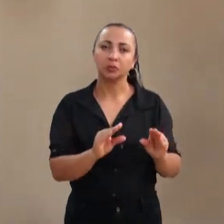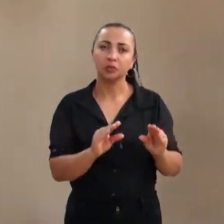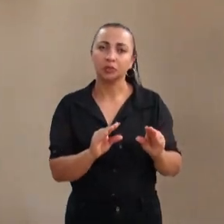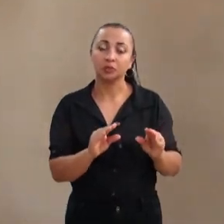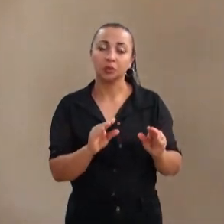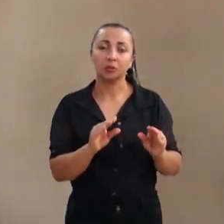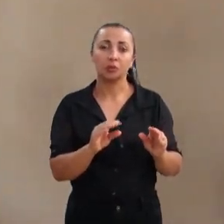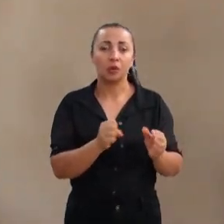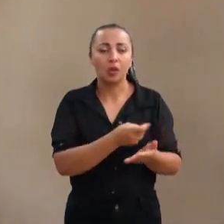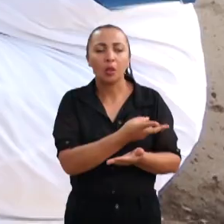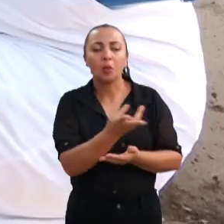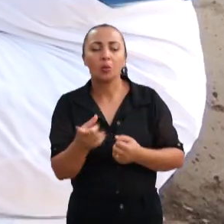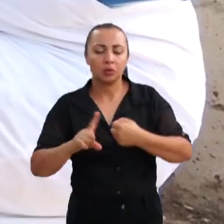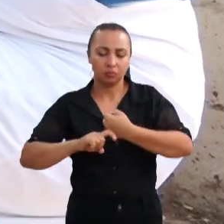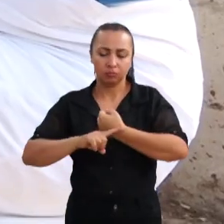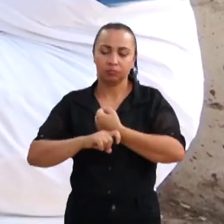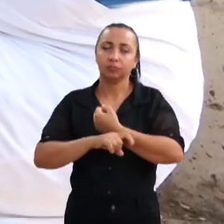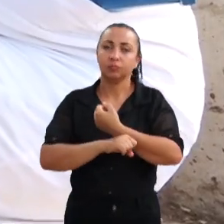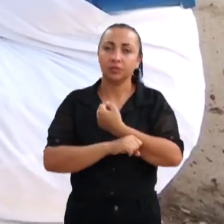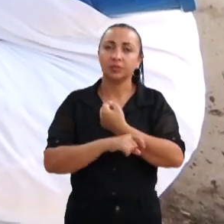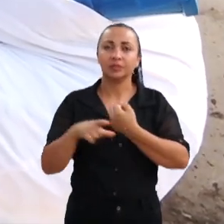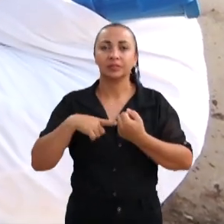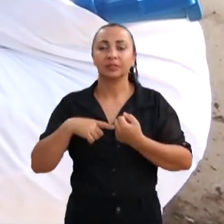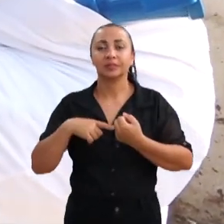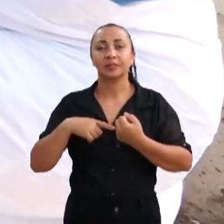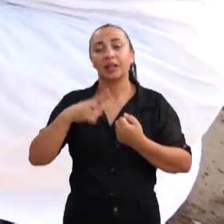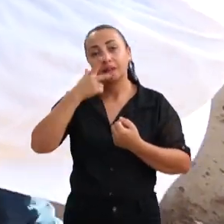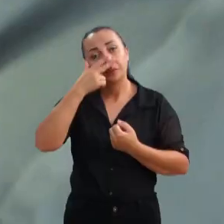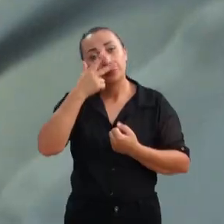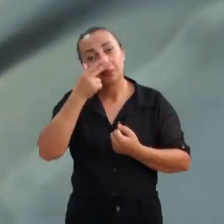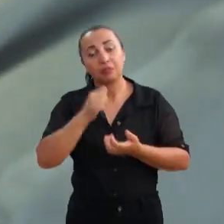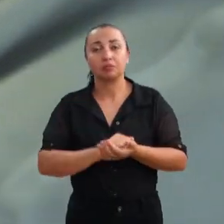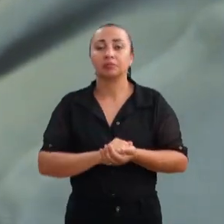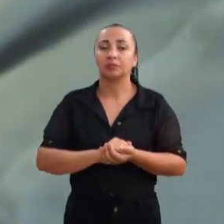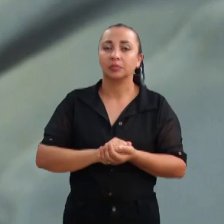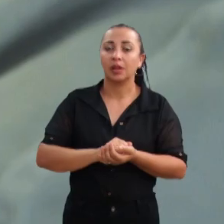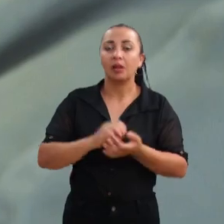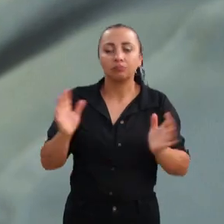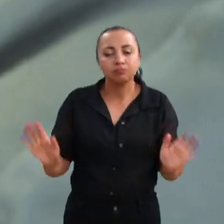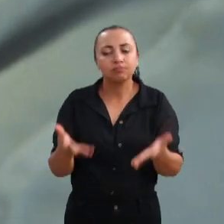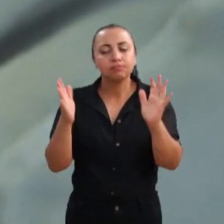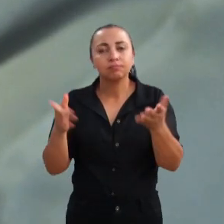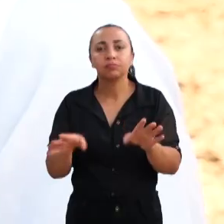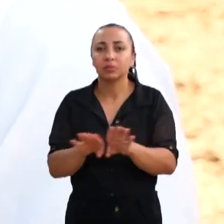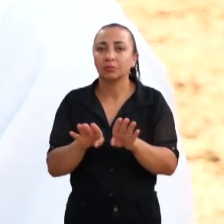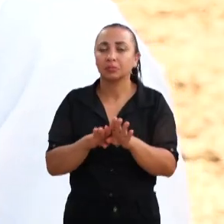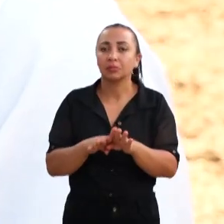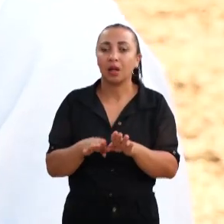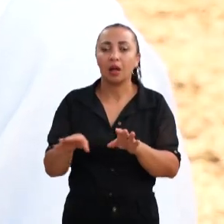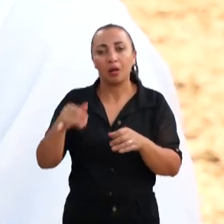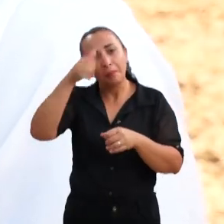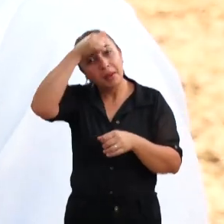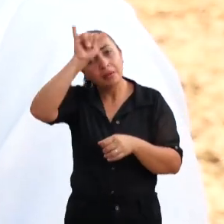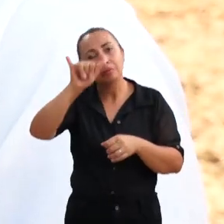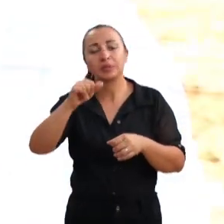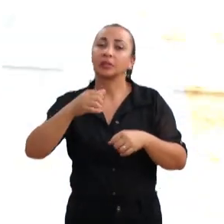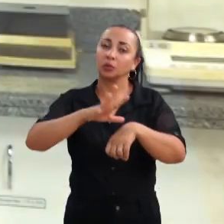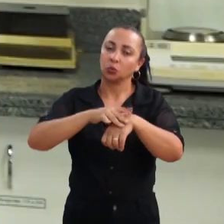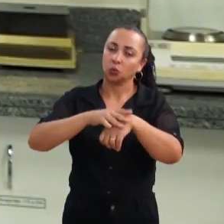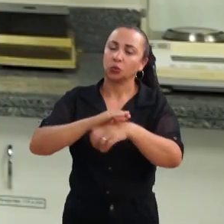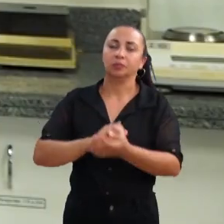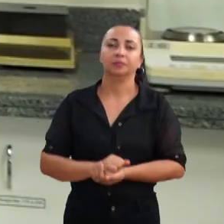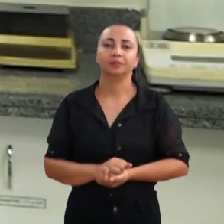redução da quantidade de bactérias presentes na superfície do teto e promove consequentemente uma prevenção dessa